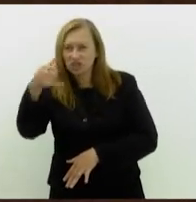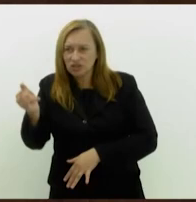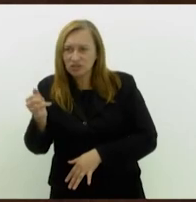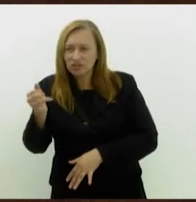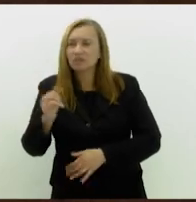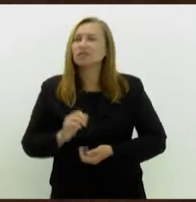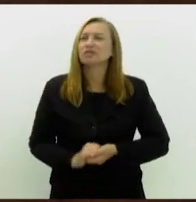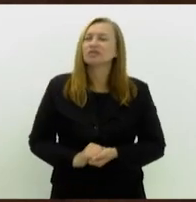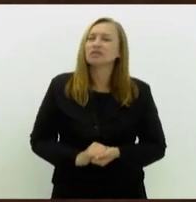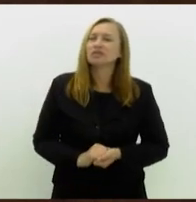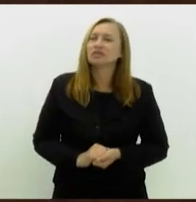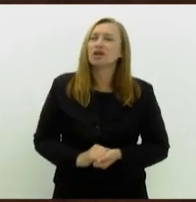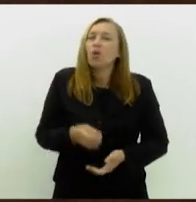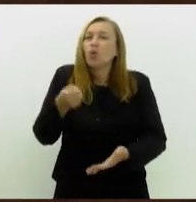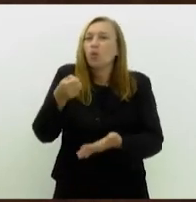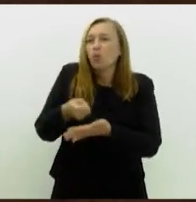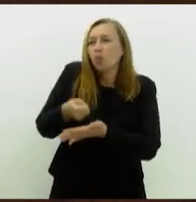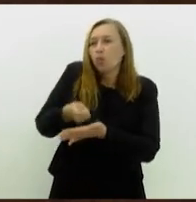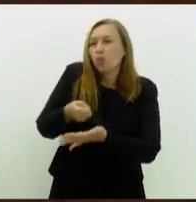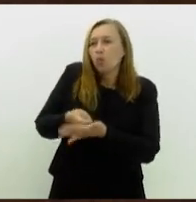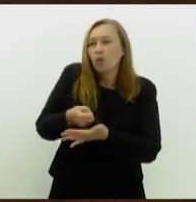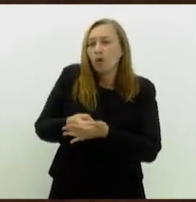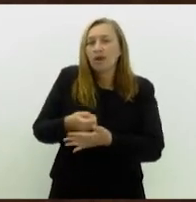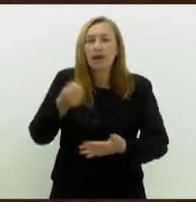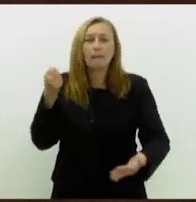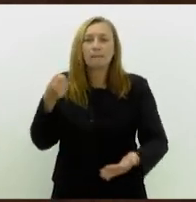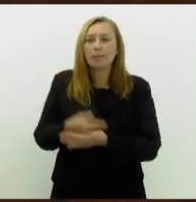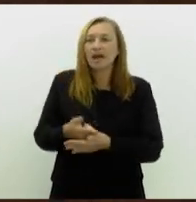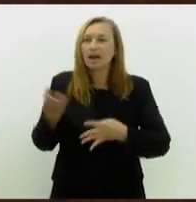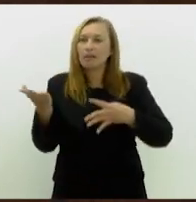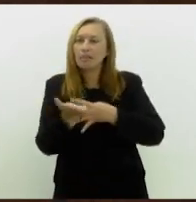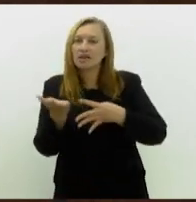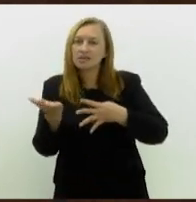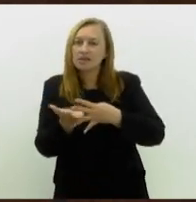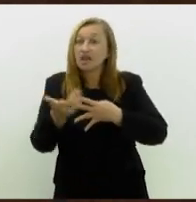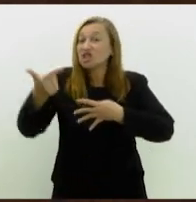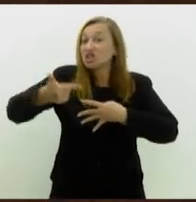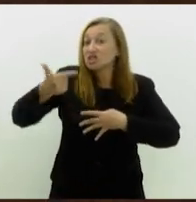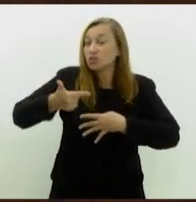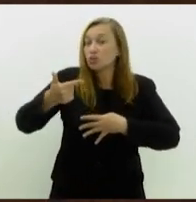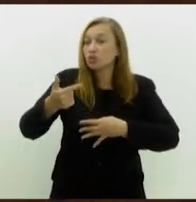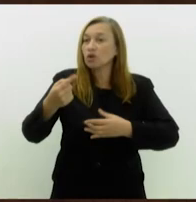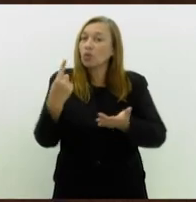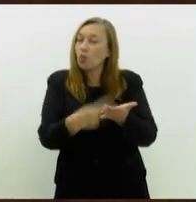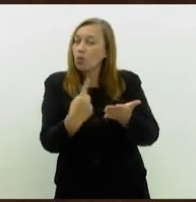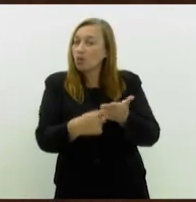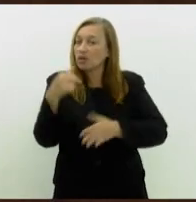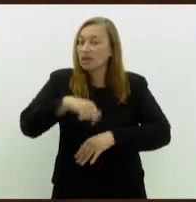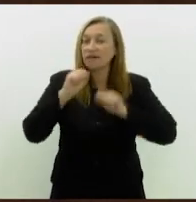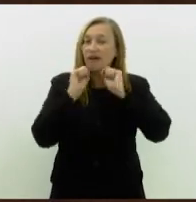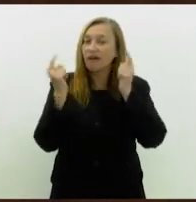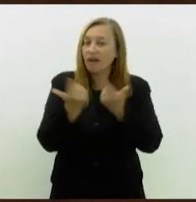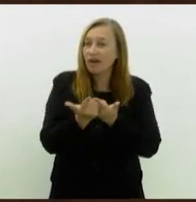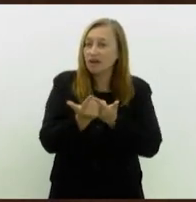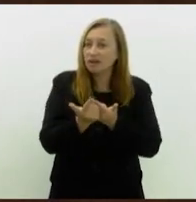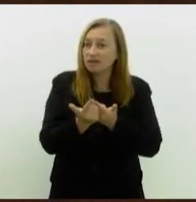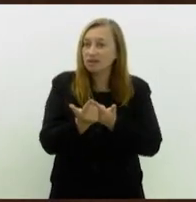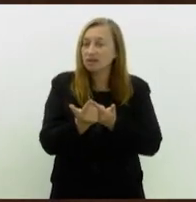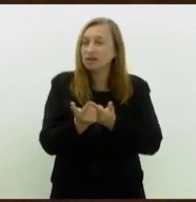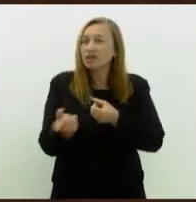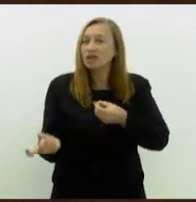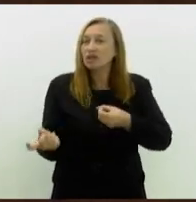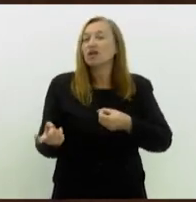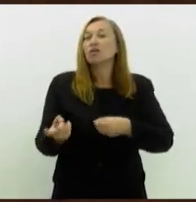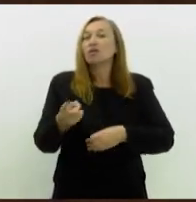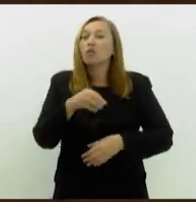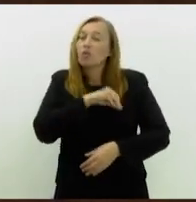eles vêm cobrando que seja paga a segunda parcela daquele acordo que a gente firmou aqui na lerd pela recomposição